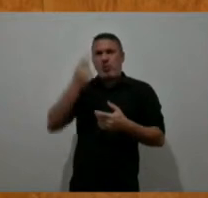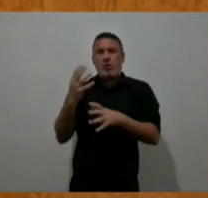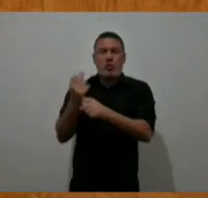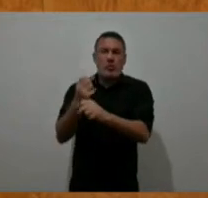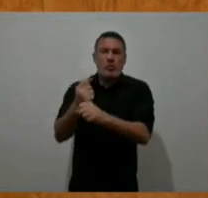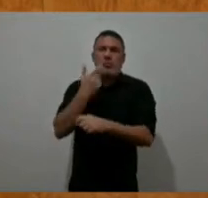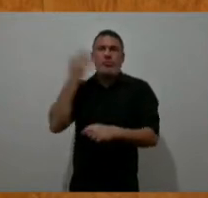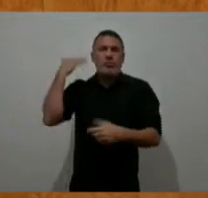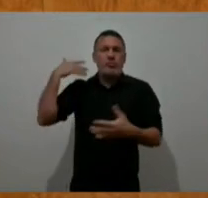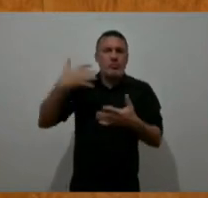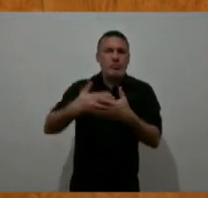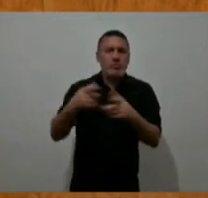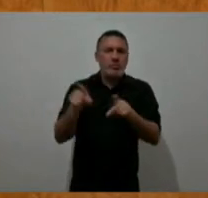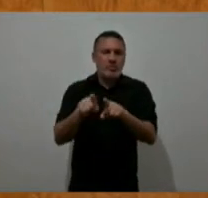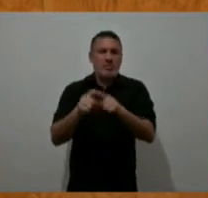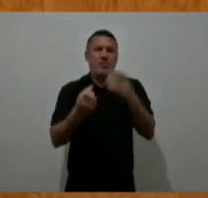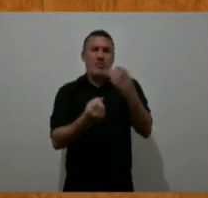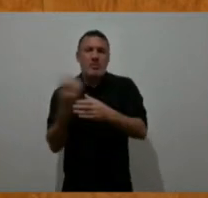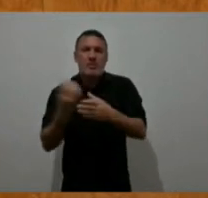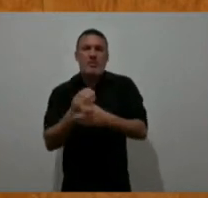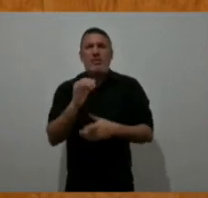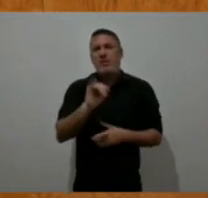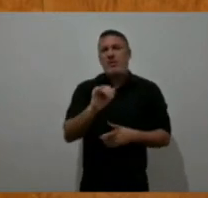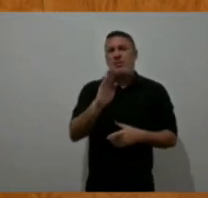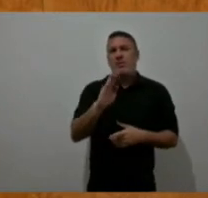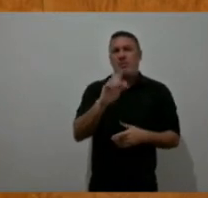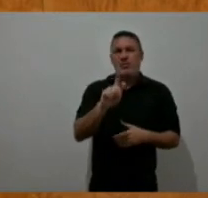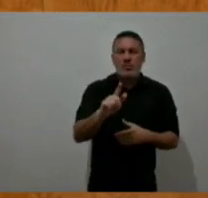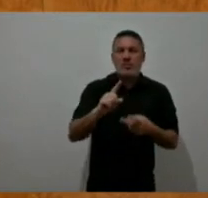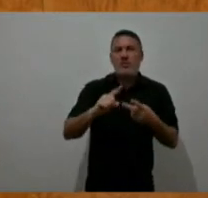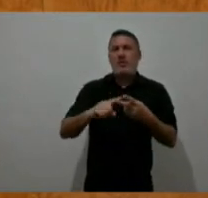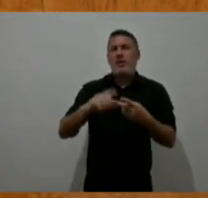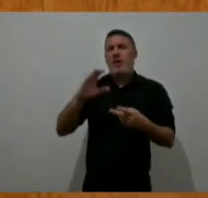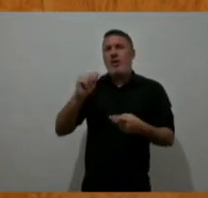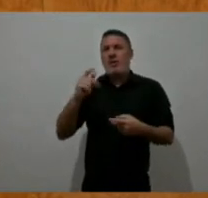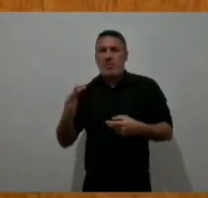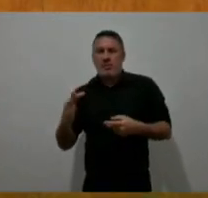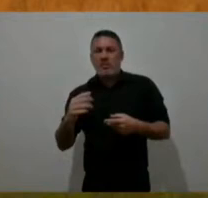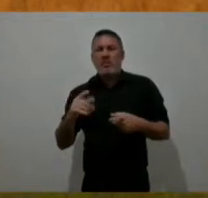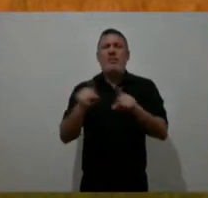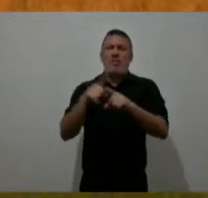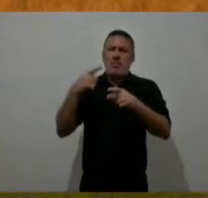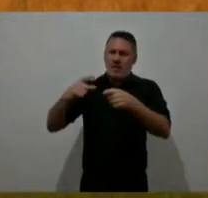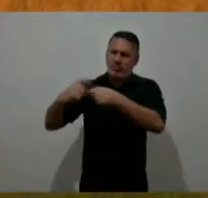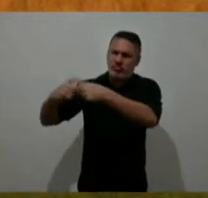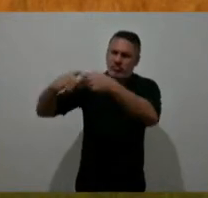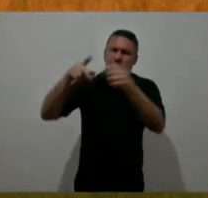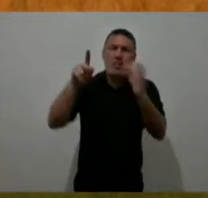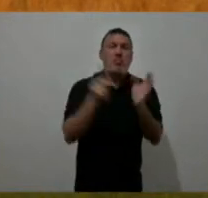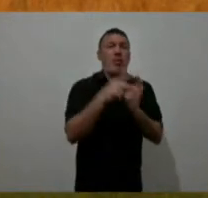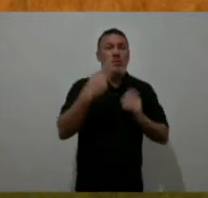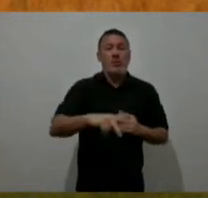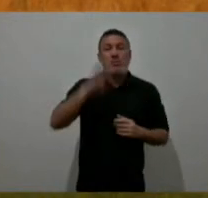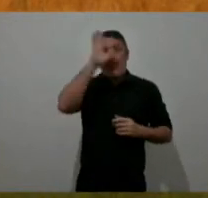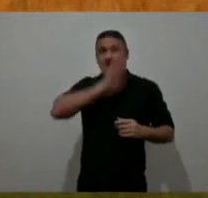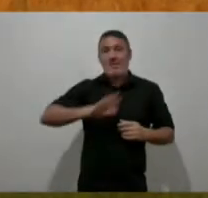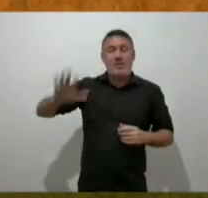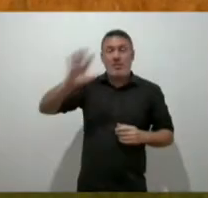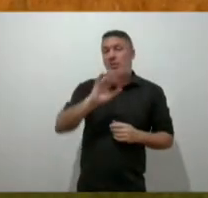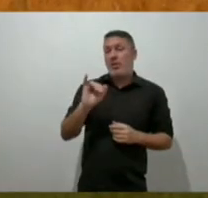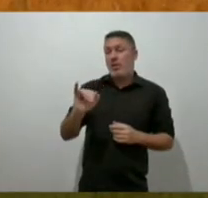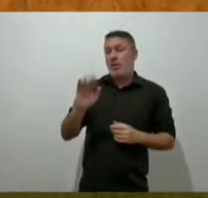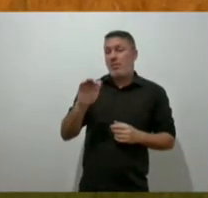o IBGC, a FIPECAF e também com outras seccionais do próprio IBEF Nacional. Como exemplo, na semana que